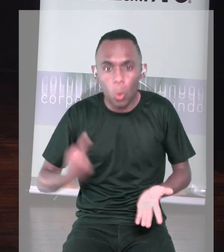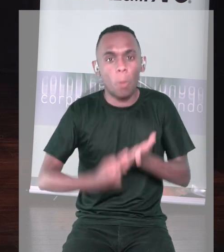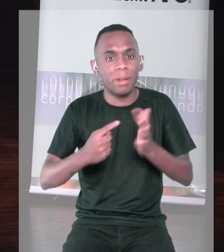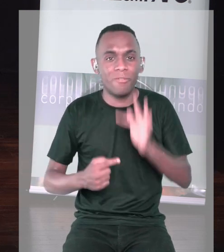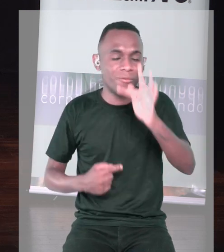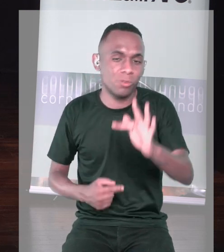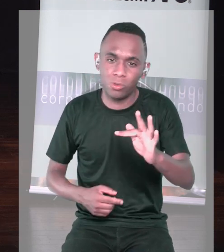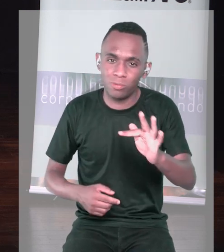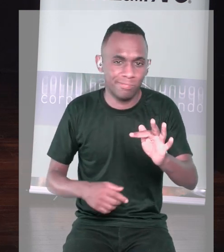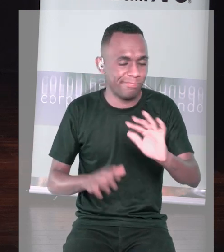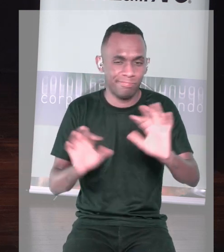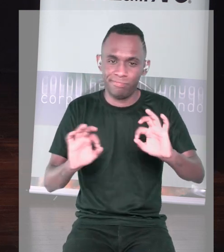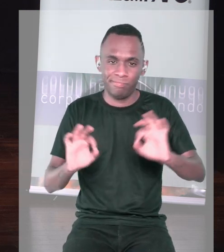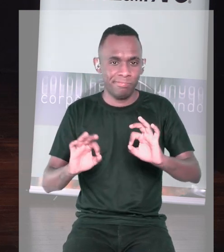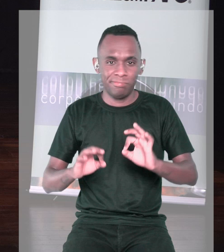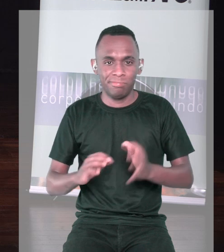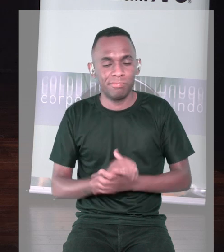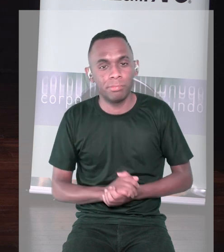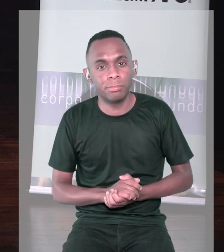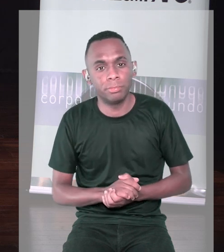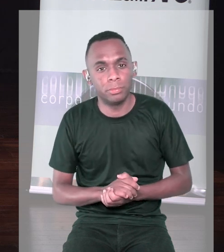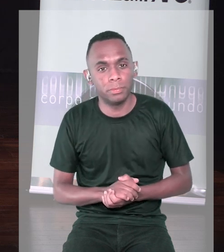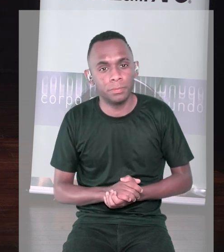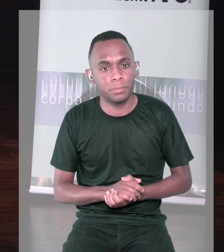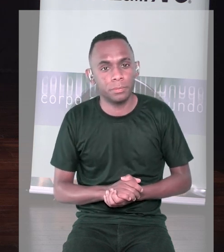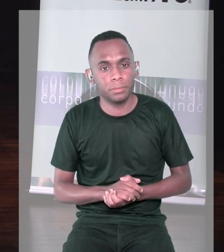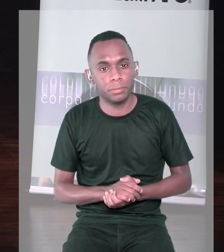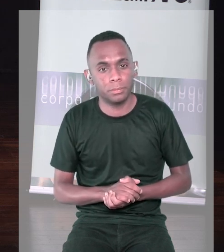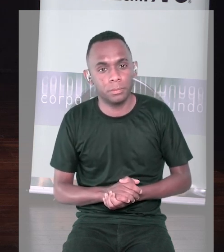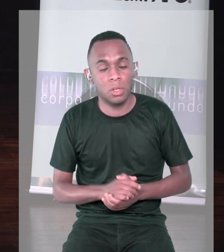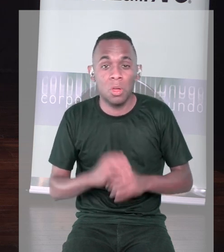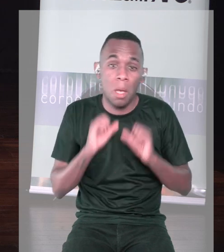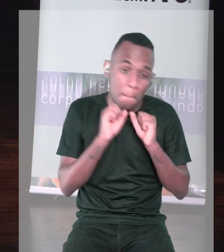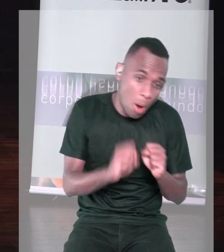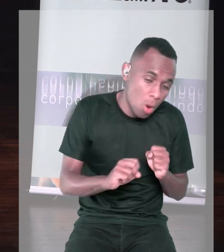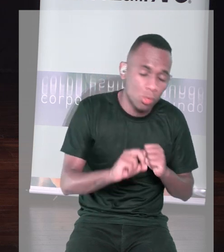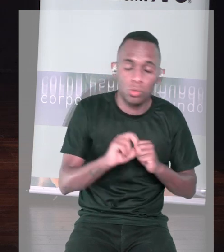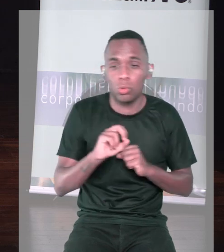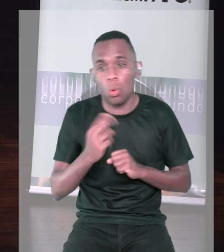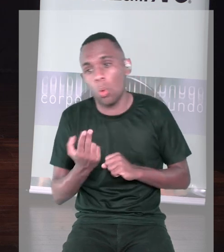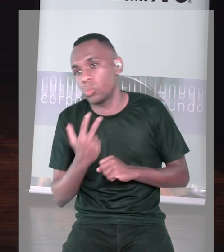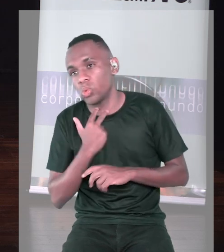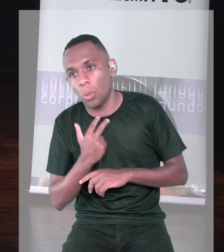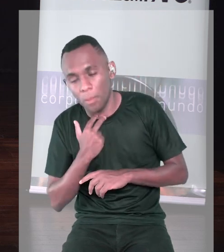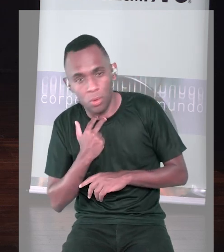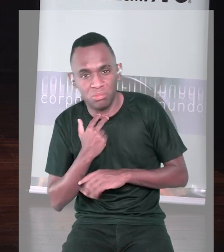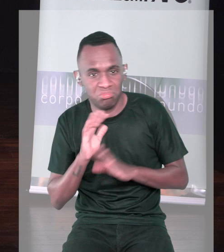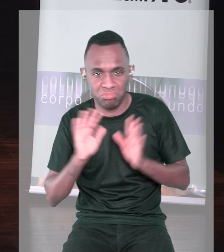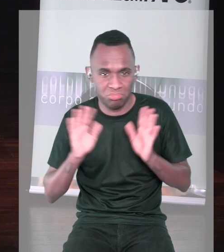que prevíamos. Não há cálculo para ele. Não é simplesmente o que pode ser ou deixar de